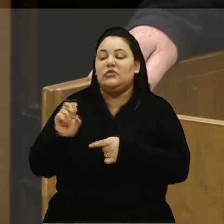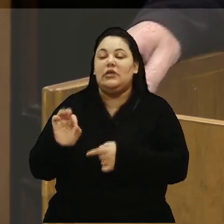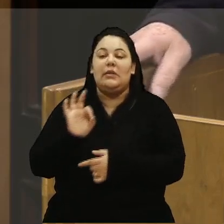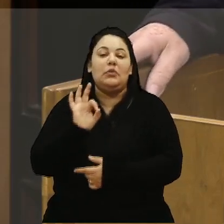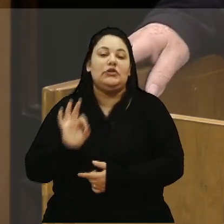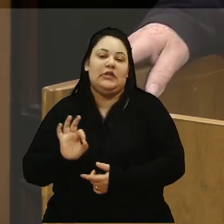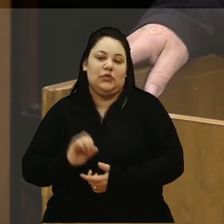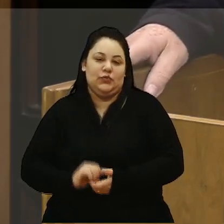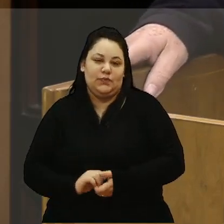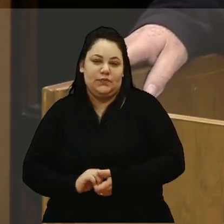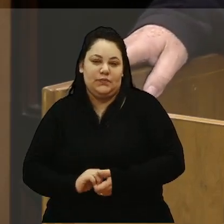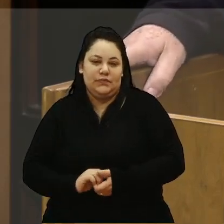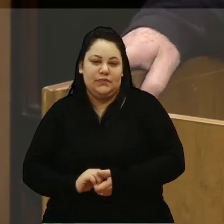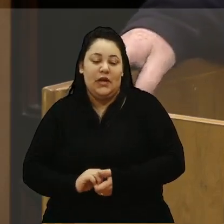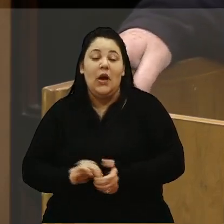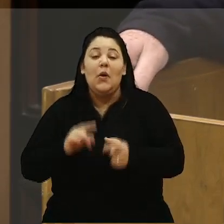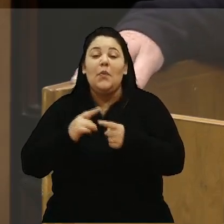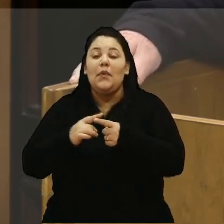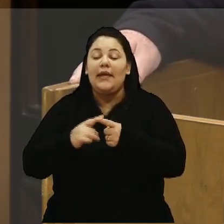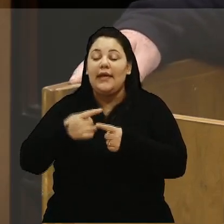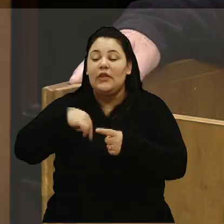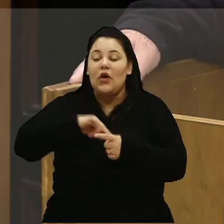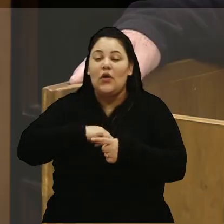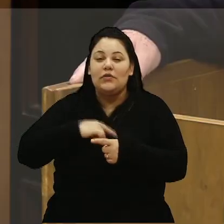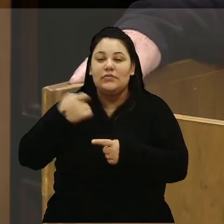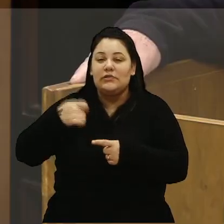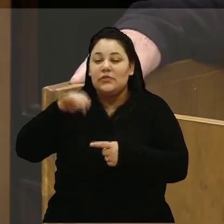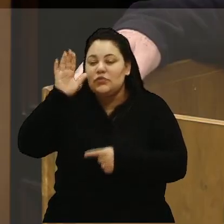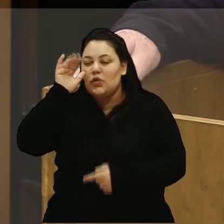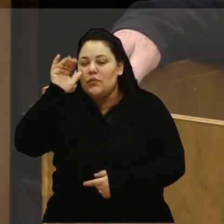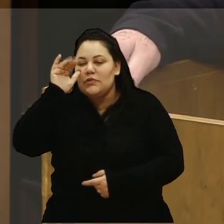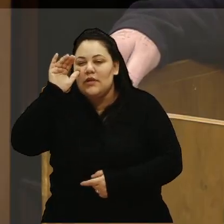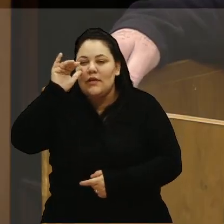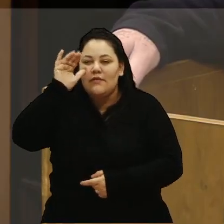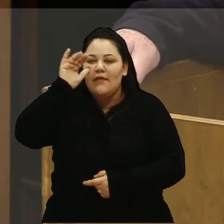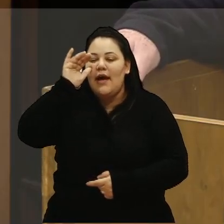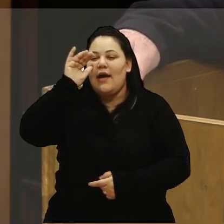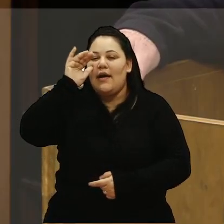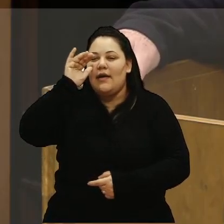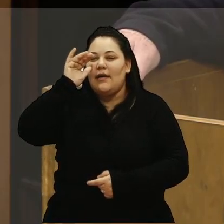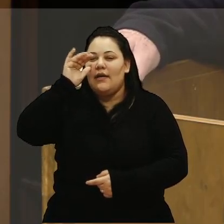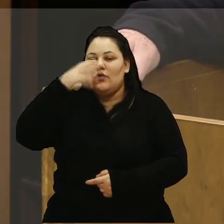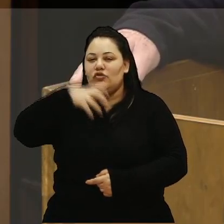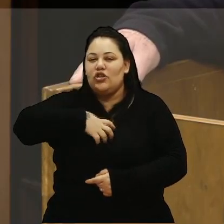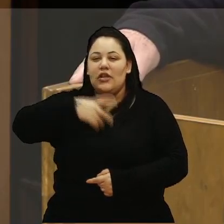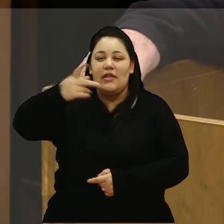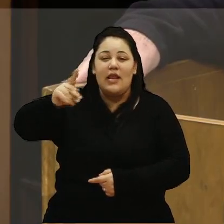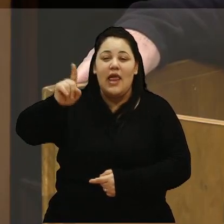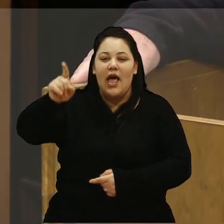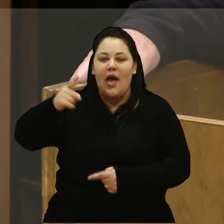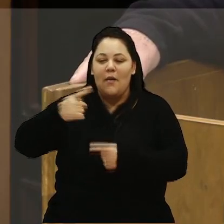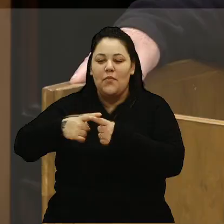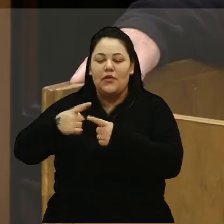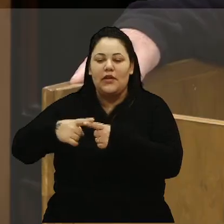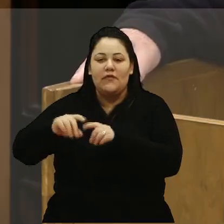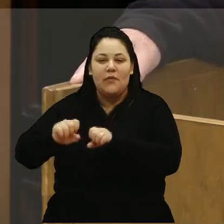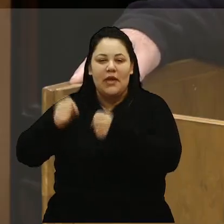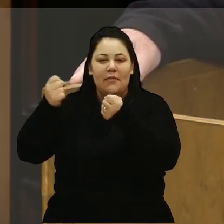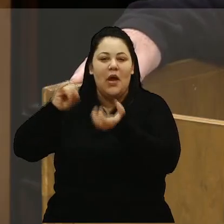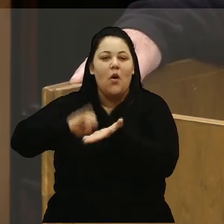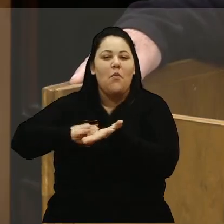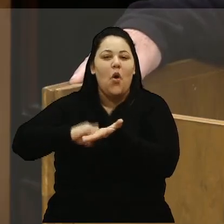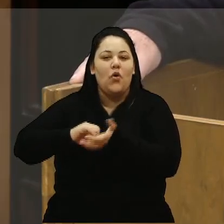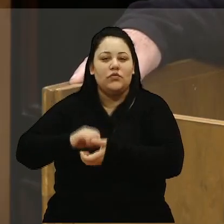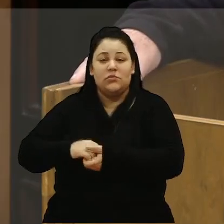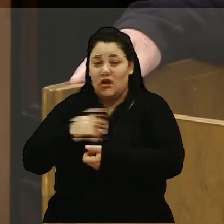50%. Por que que nós temos que observar as patentes deles? Por que não vamos fazer a quebra de patentes? Como os